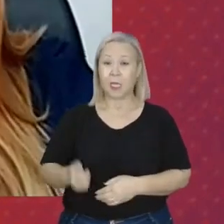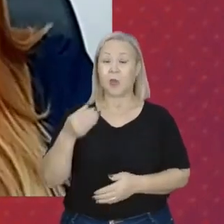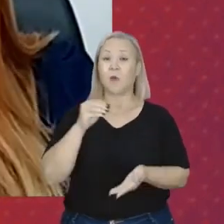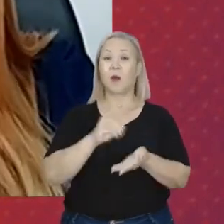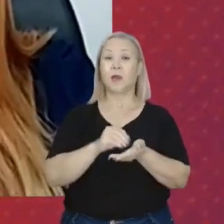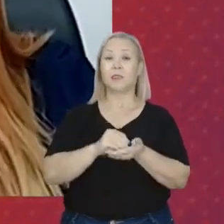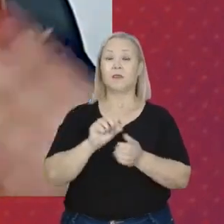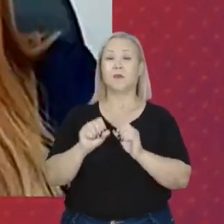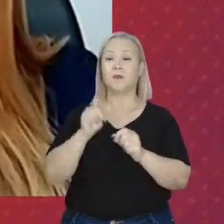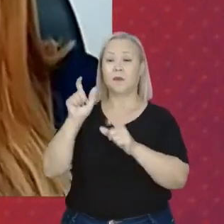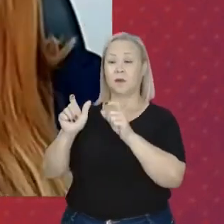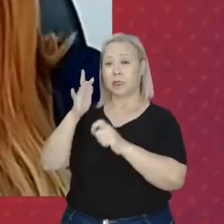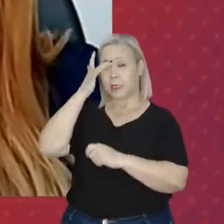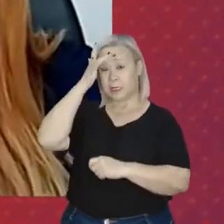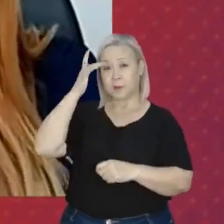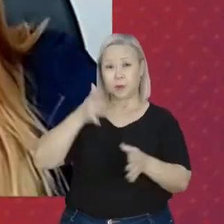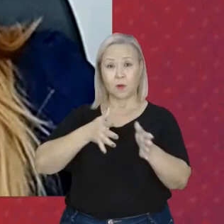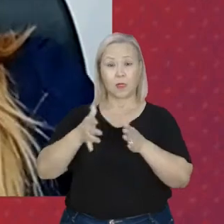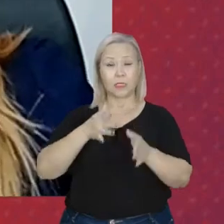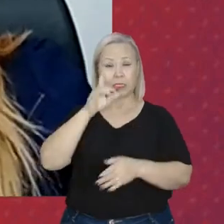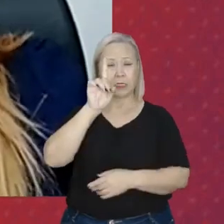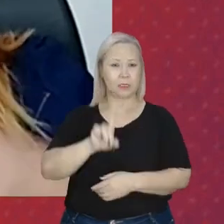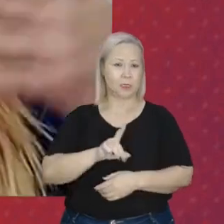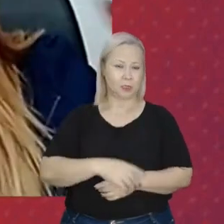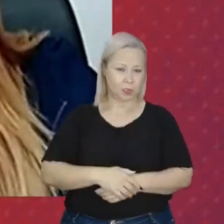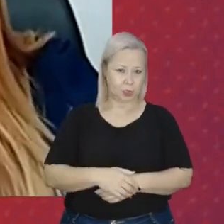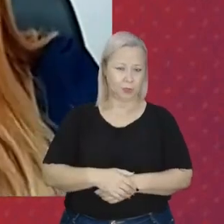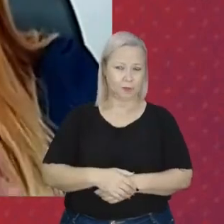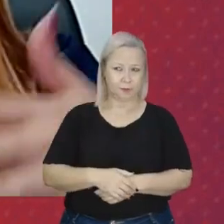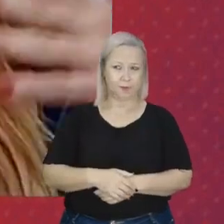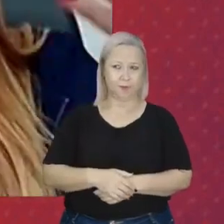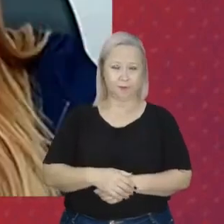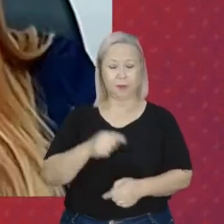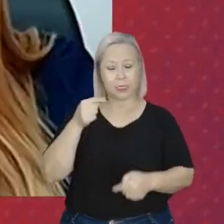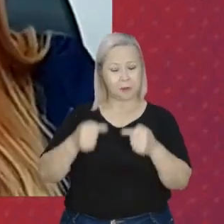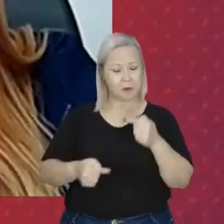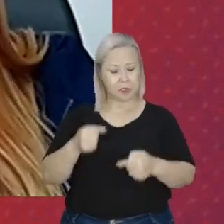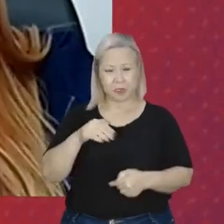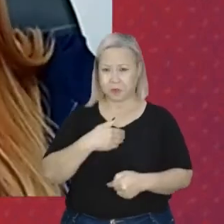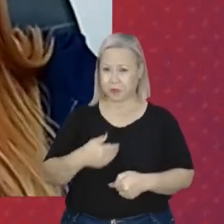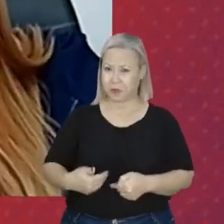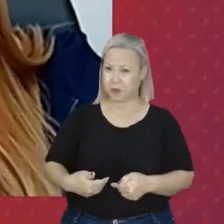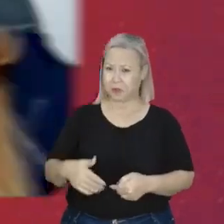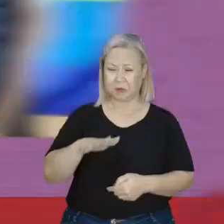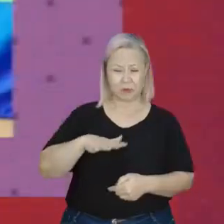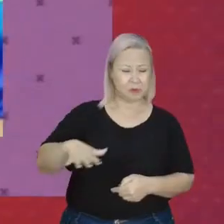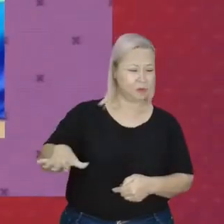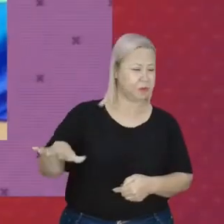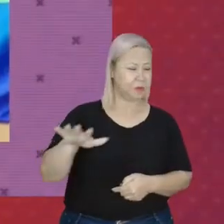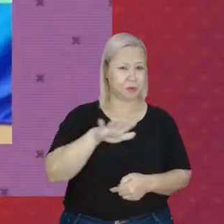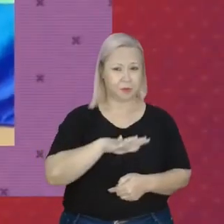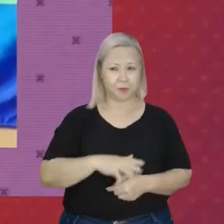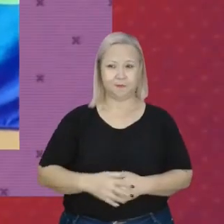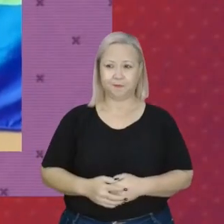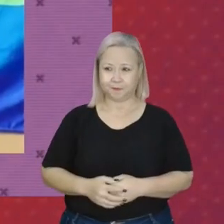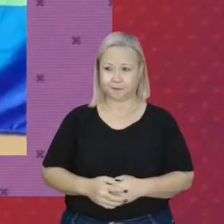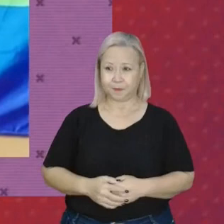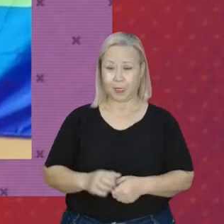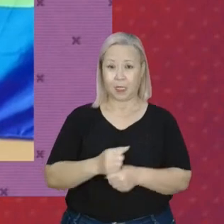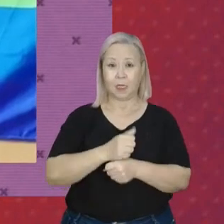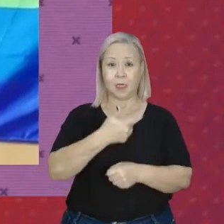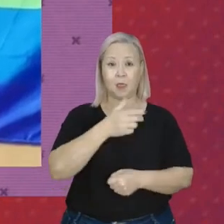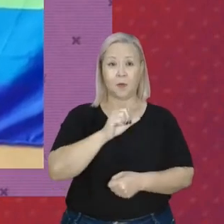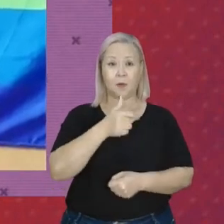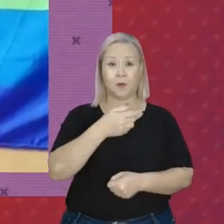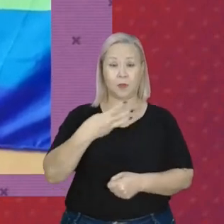inexistência dessas pessoas no seu acesso a direitos, né, e na política pública e na cidadania como um todo. Em